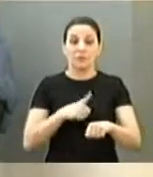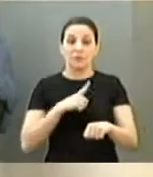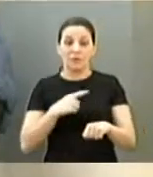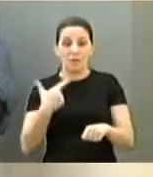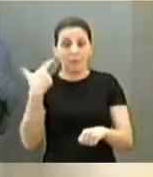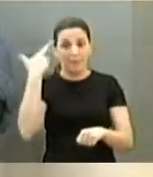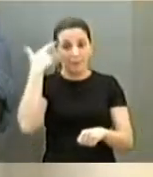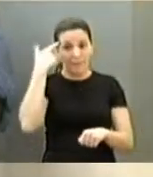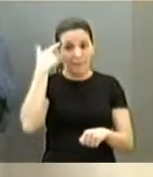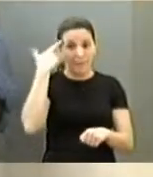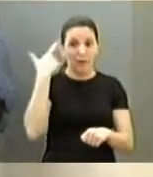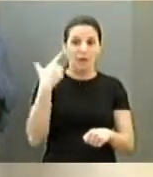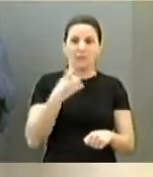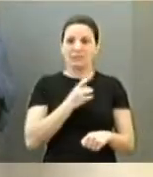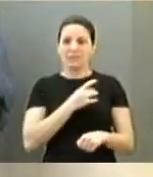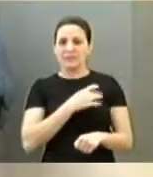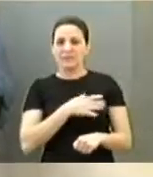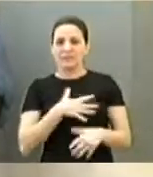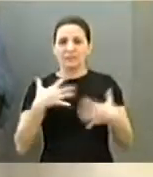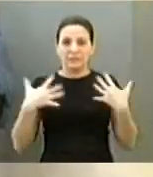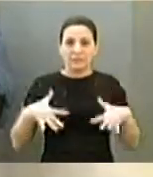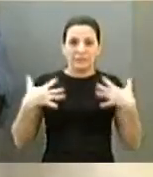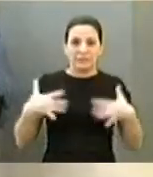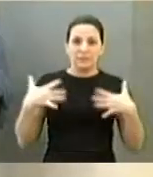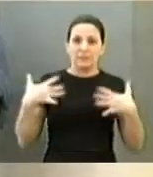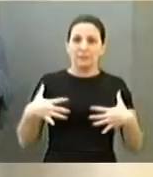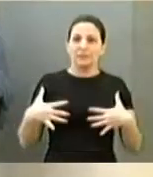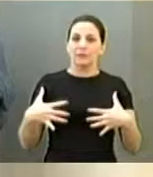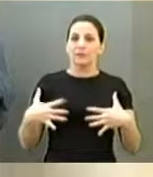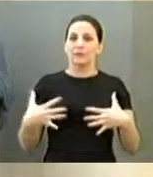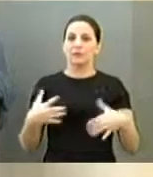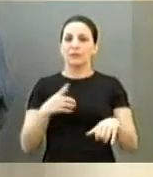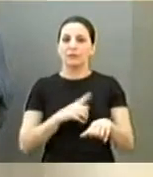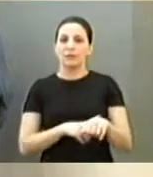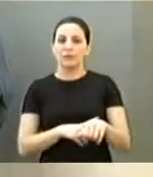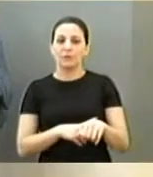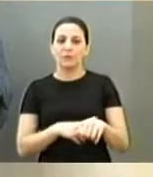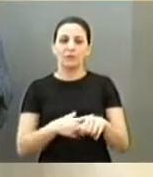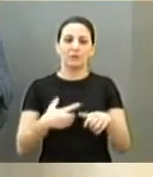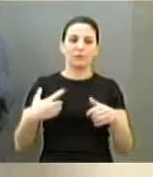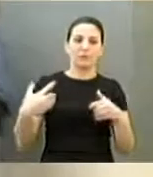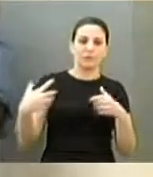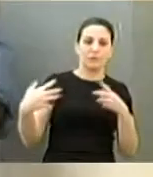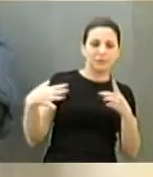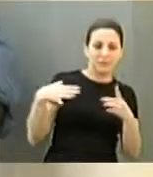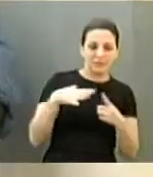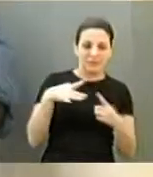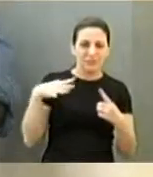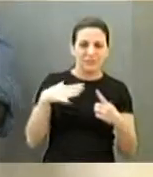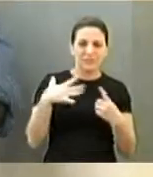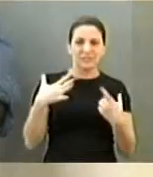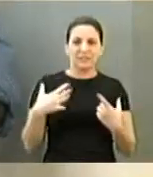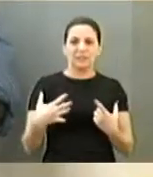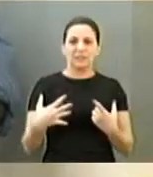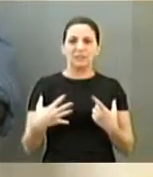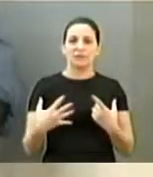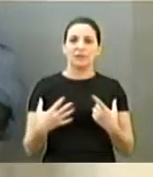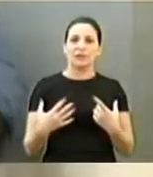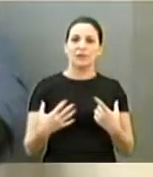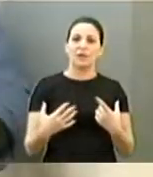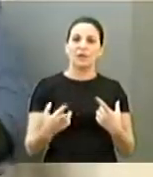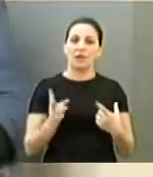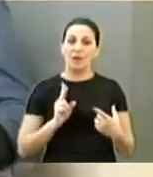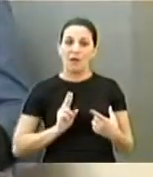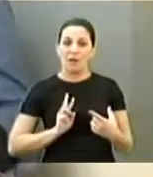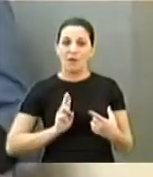com medo, aqueles momentos de pavor, momentos de ameaças, acaba representando uma hora.